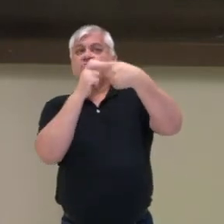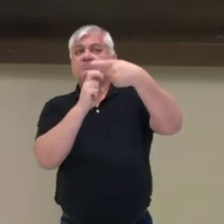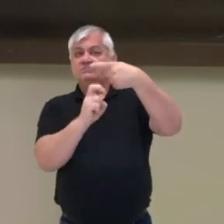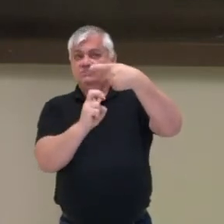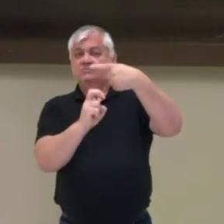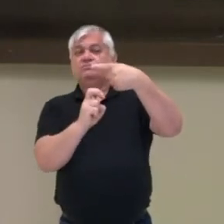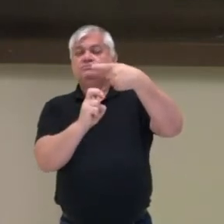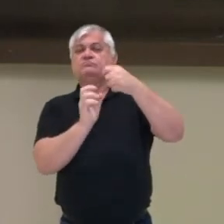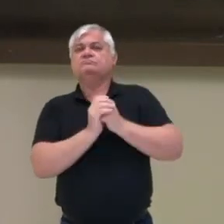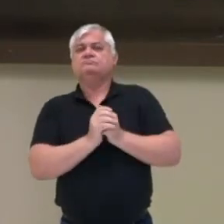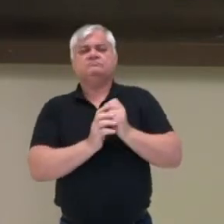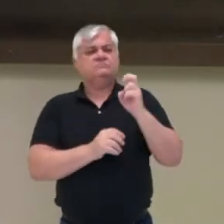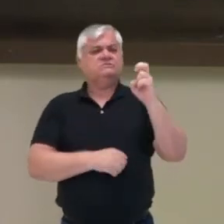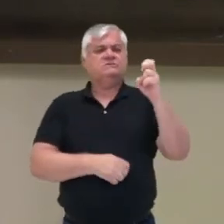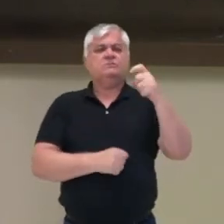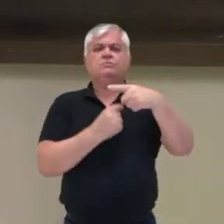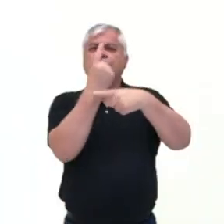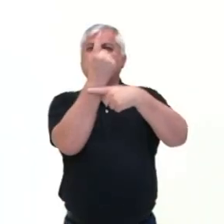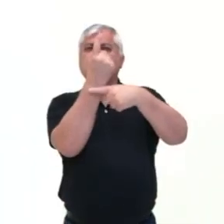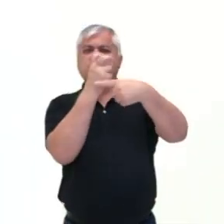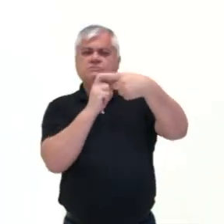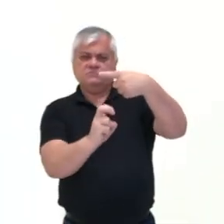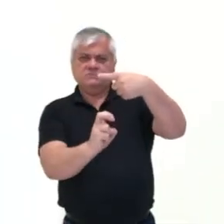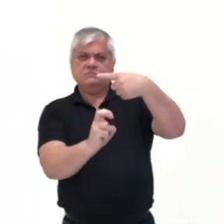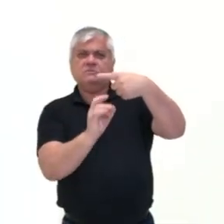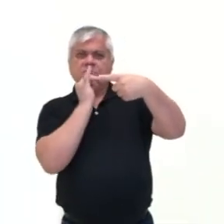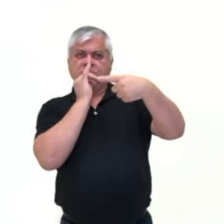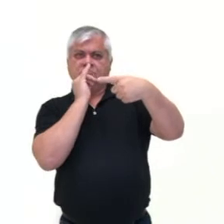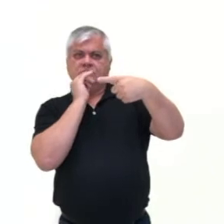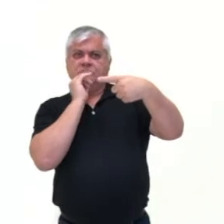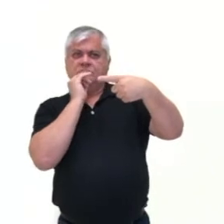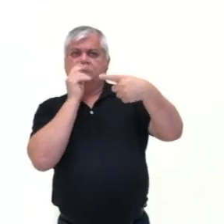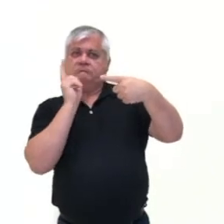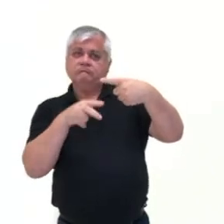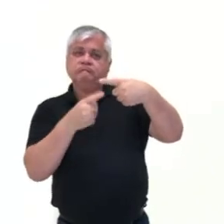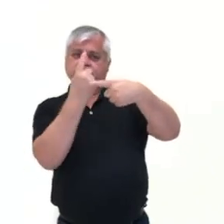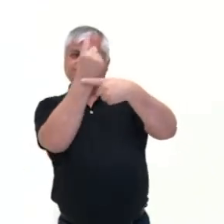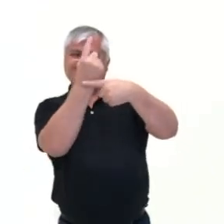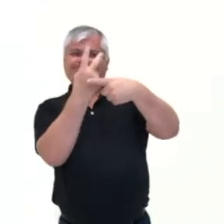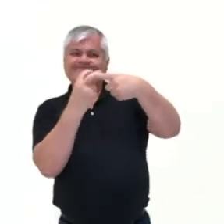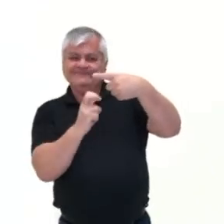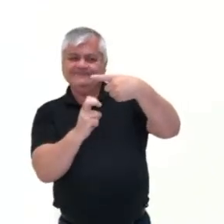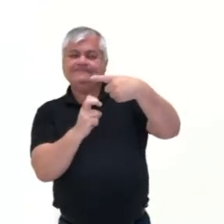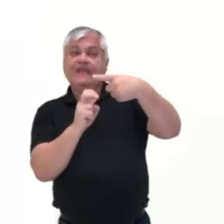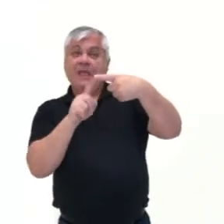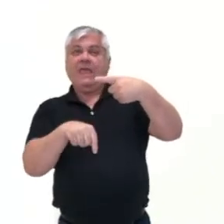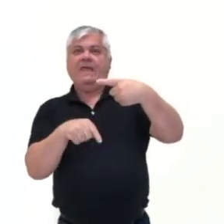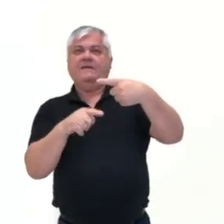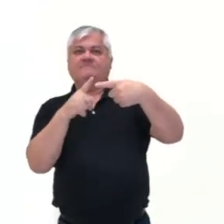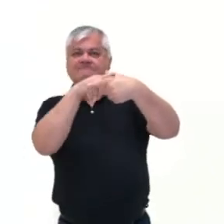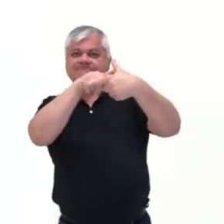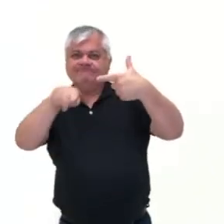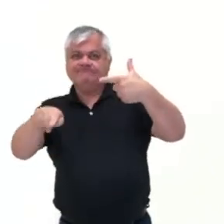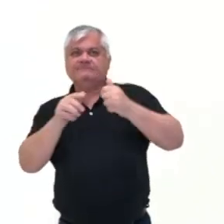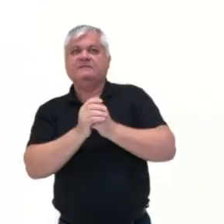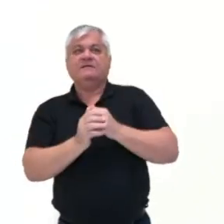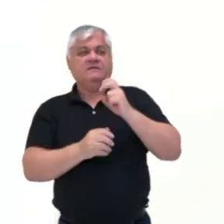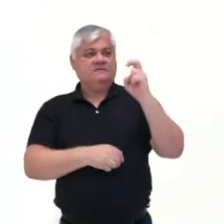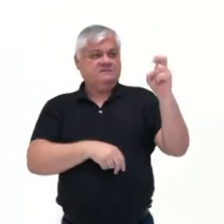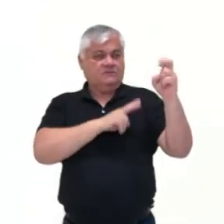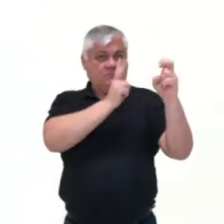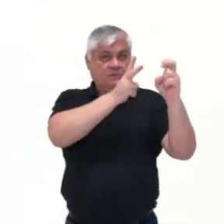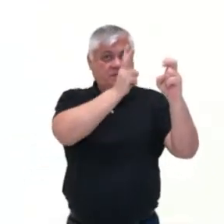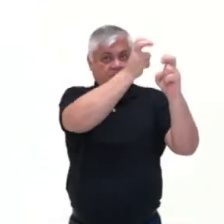sobre 5. O expoente fracionário, né? Temos uma fração 1 sobre 5. Vai